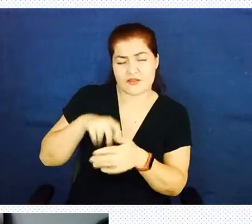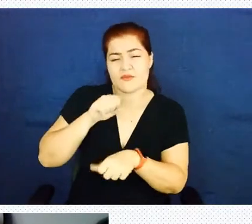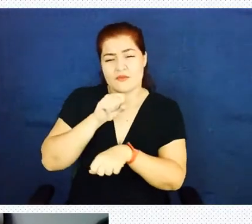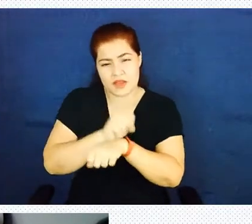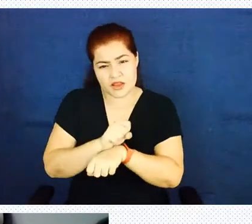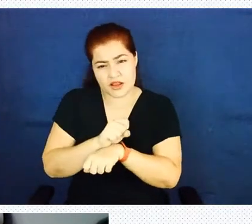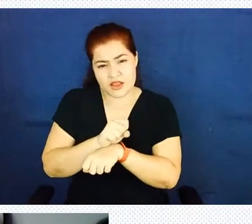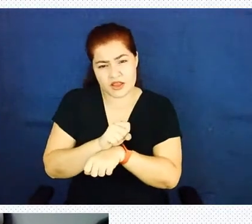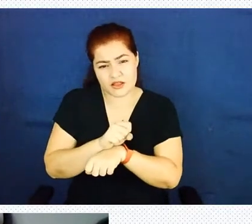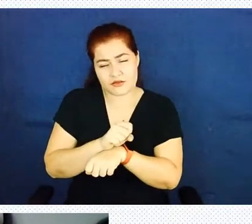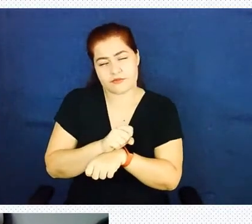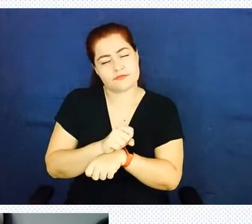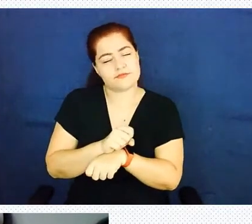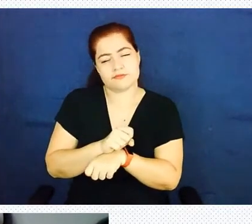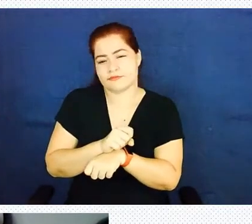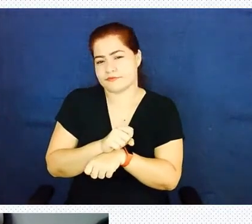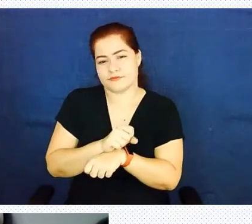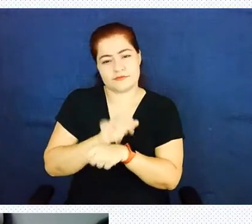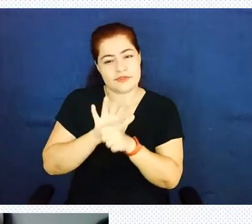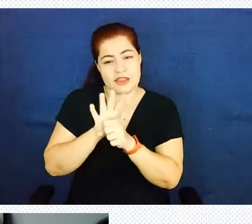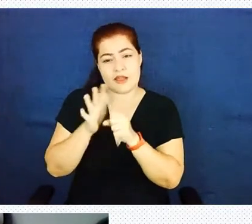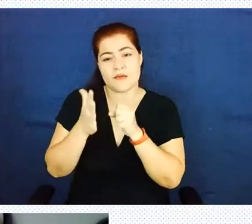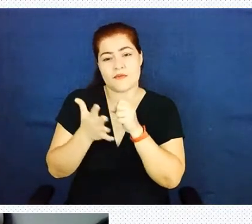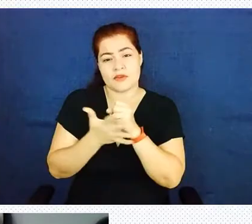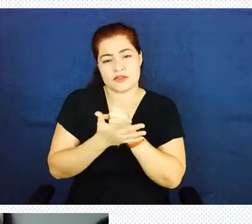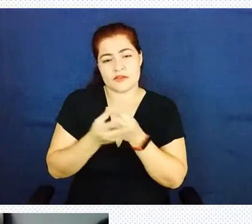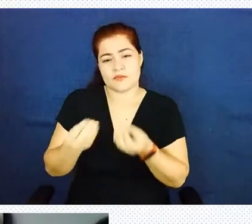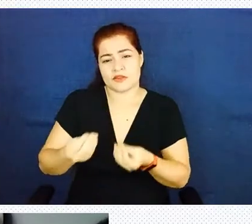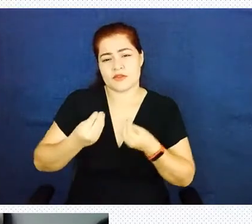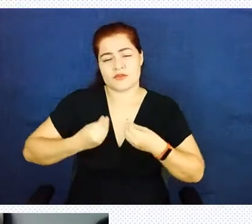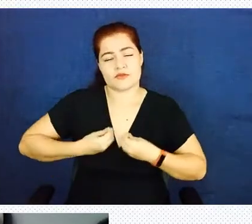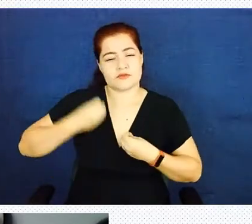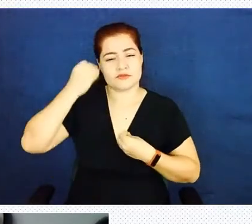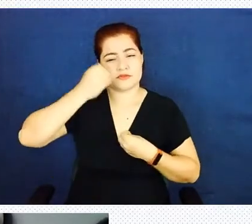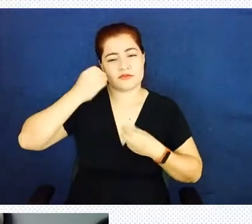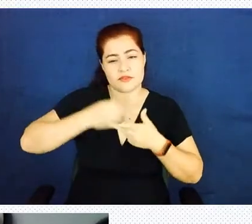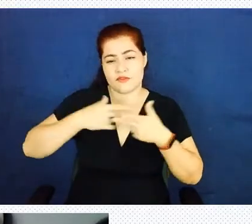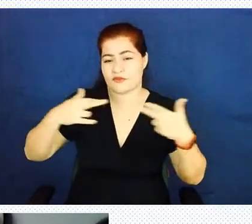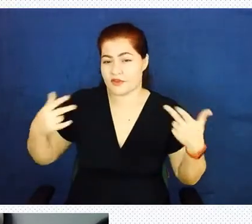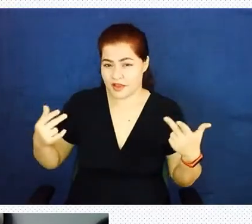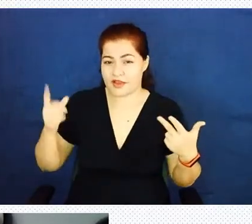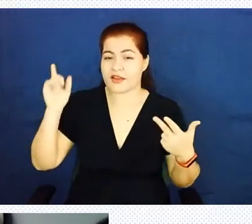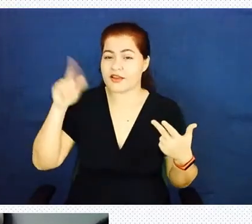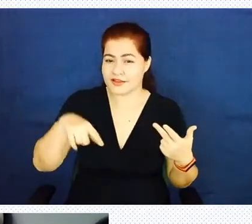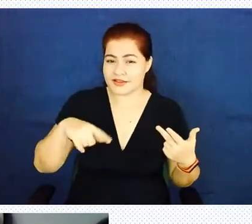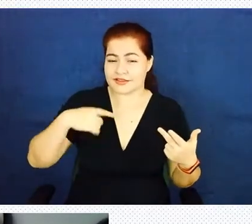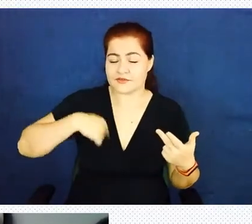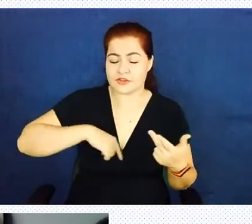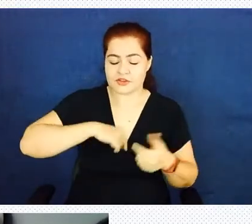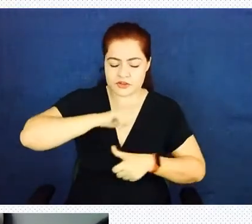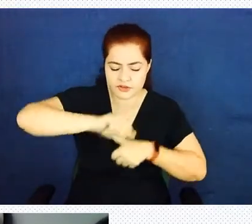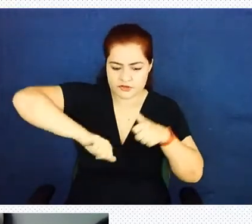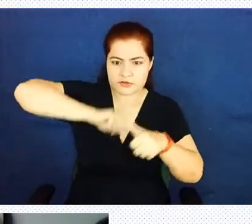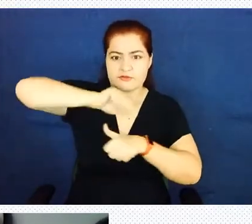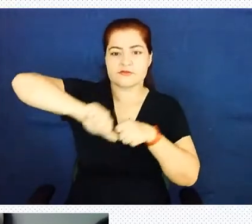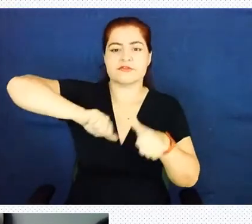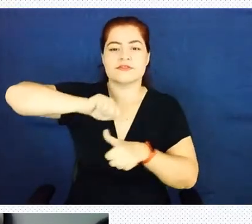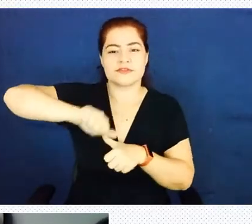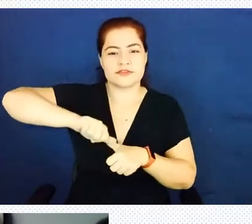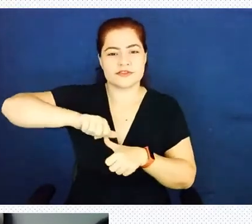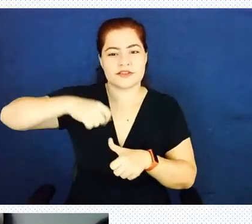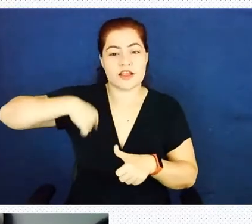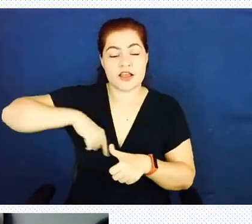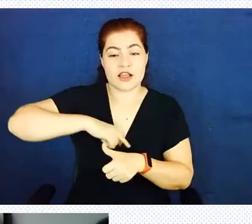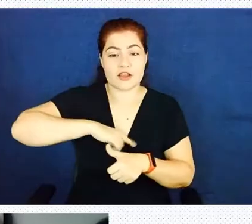parado, essa pandemia trouxe tantas oportunidades, não é? Para a gente se reinventar, para a